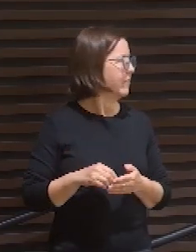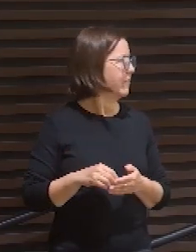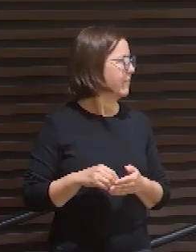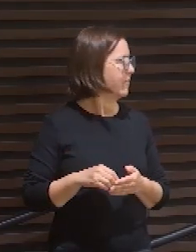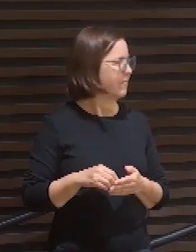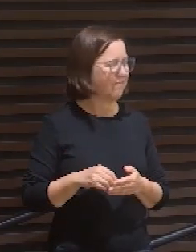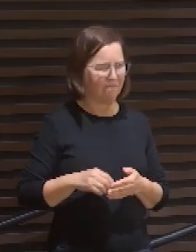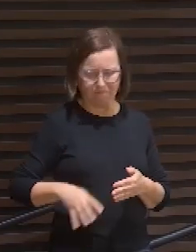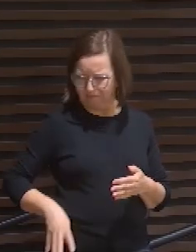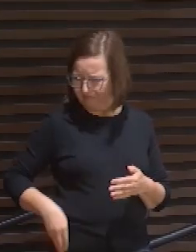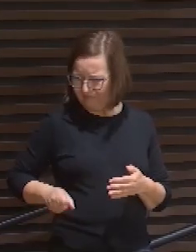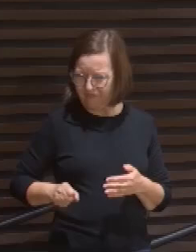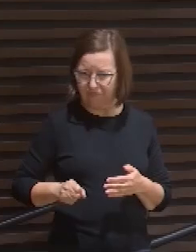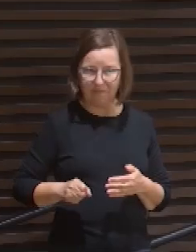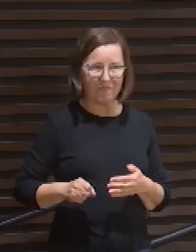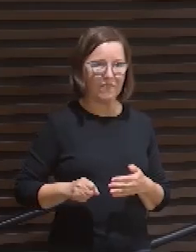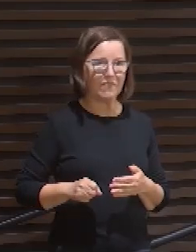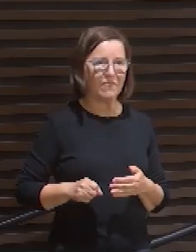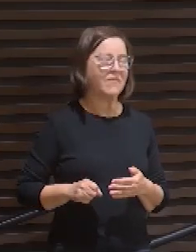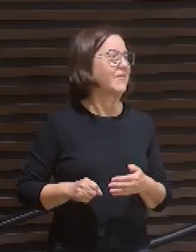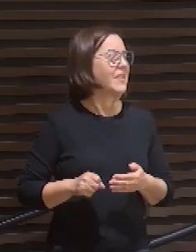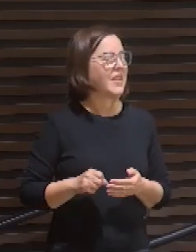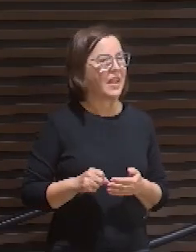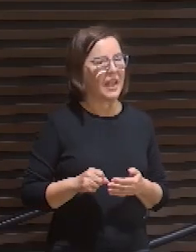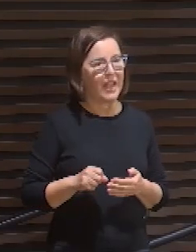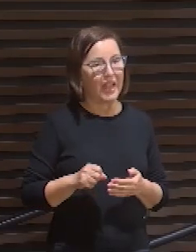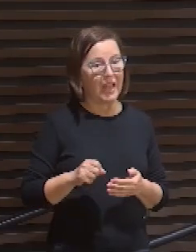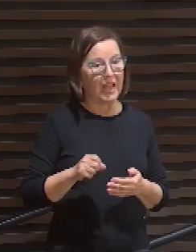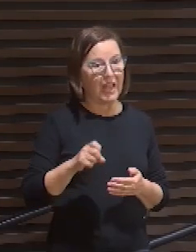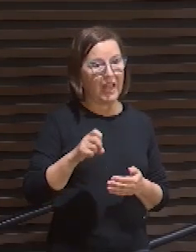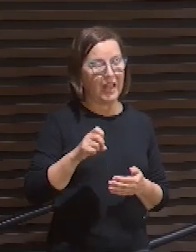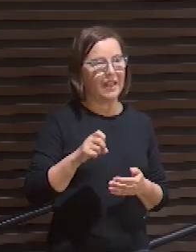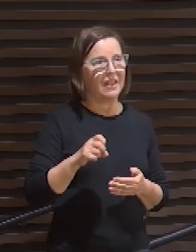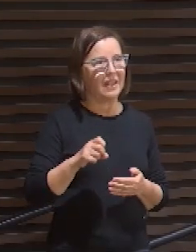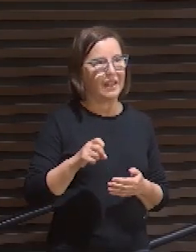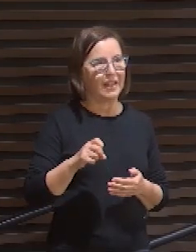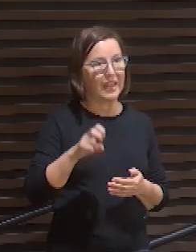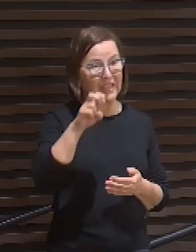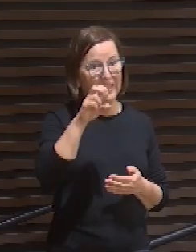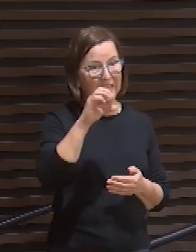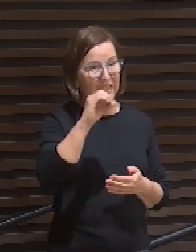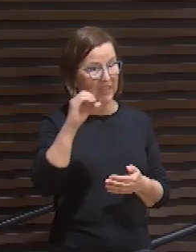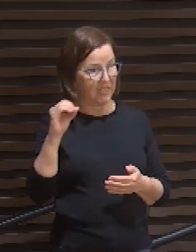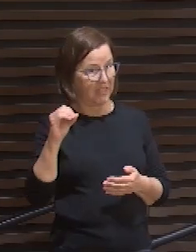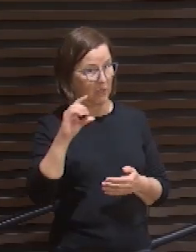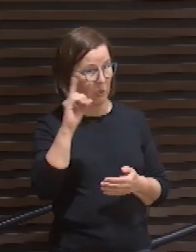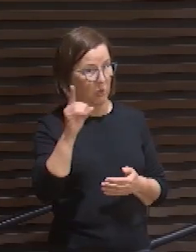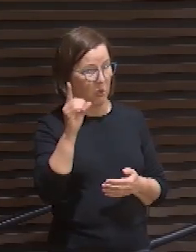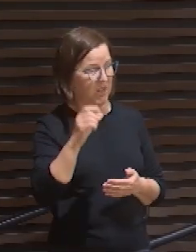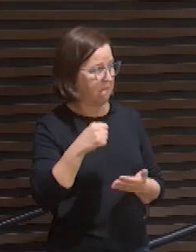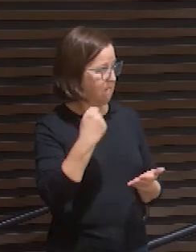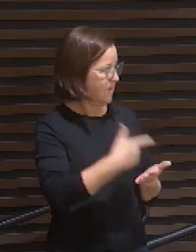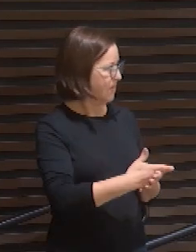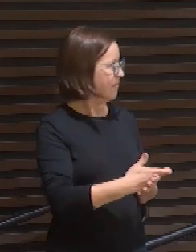tirou 5 notas de $100, entregou para ele.